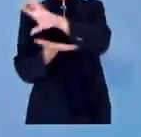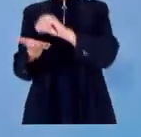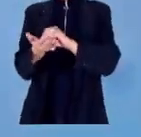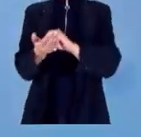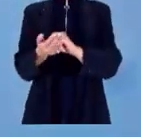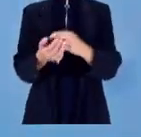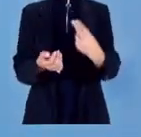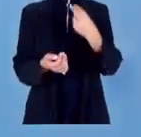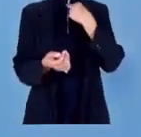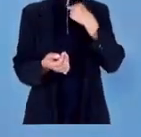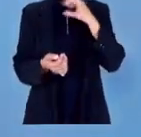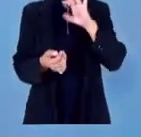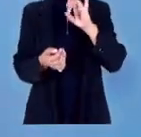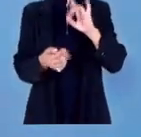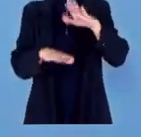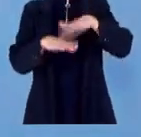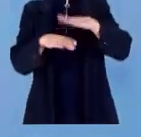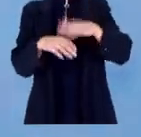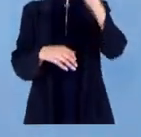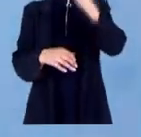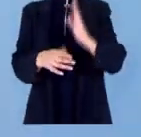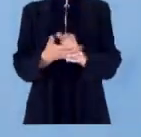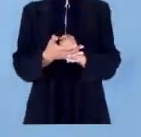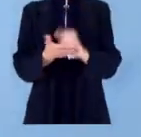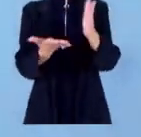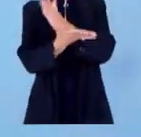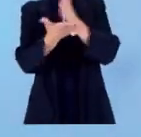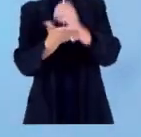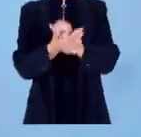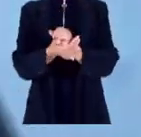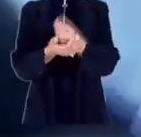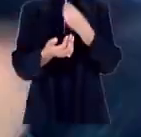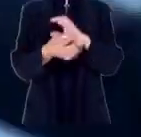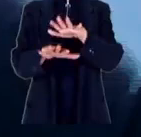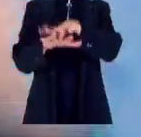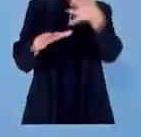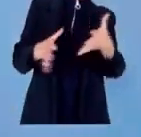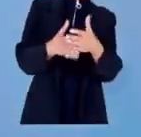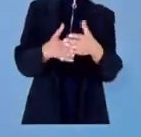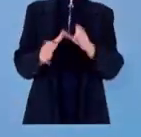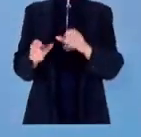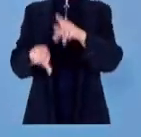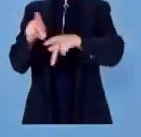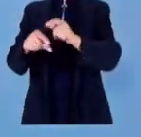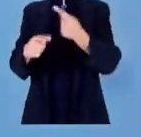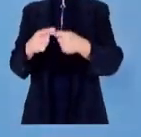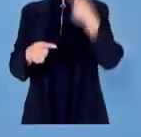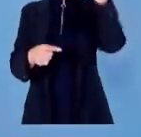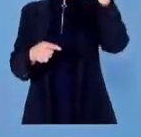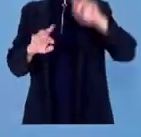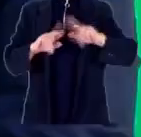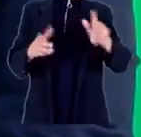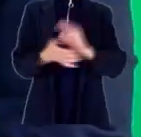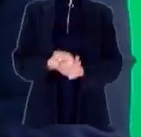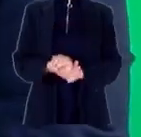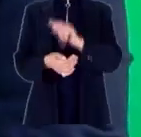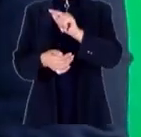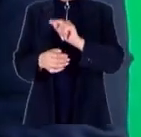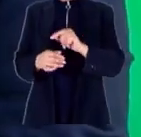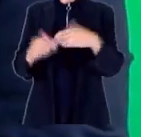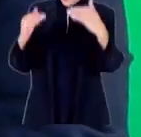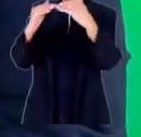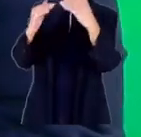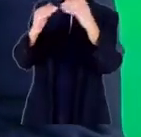não podemos é fazer um Brasil que exclua uma parte da população Porque pensa diferente de nós Você é a favor